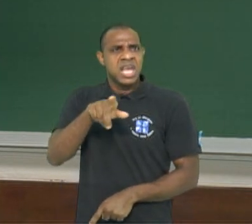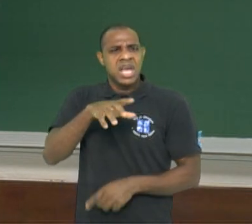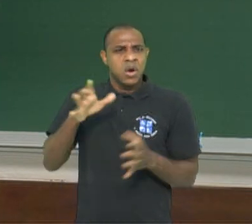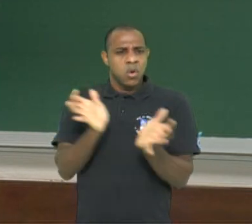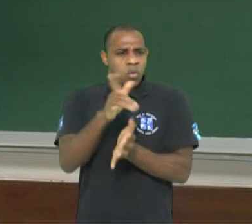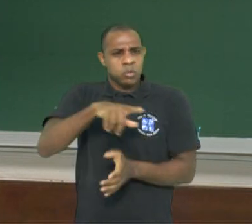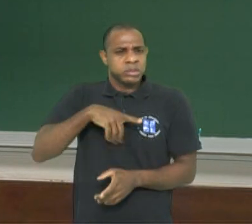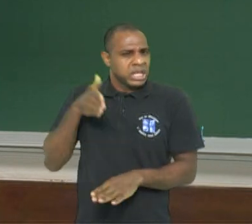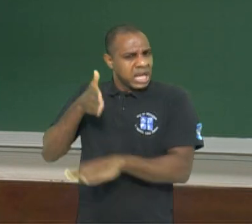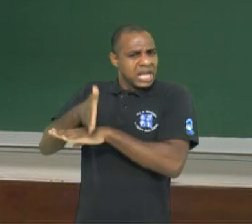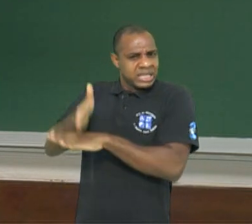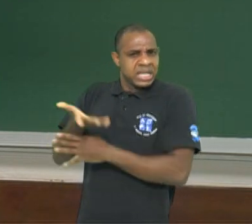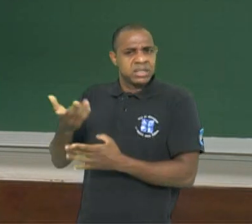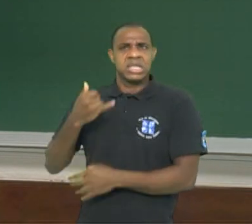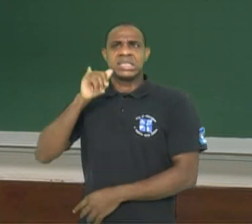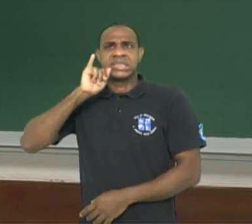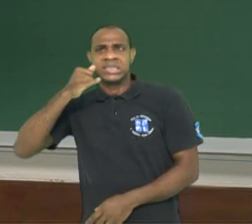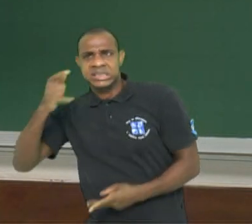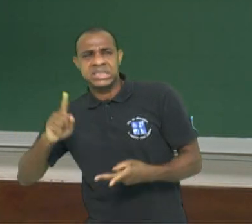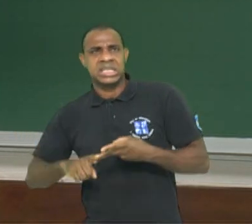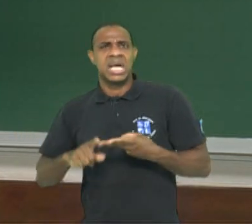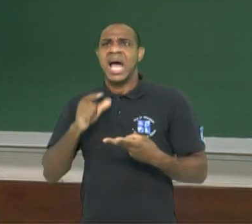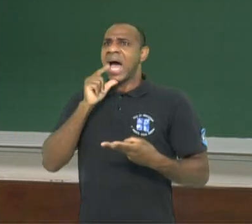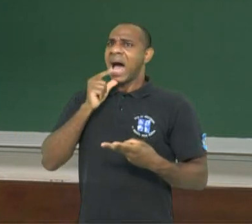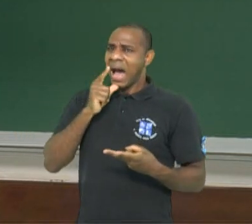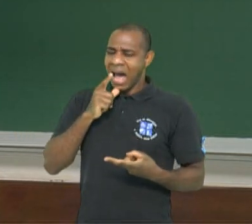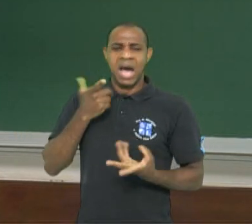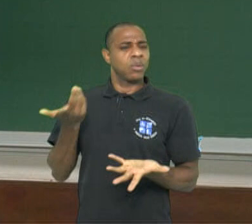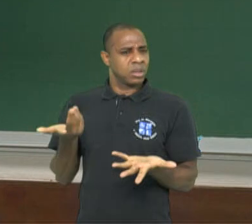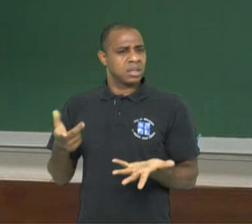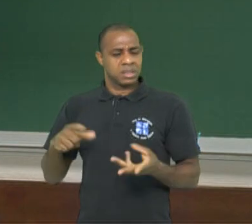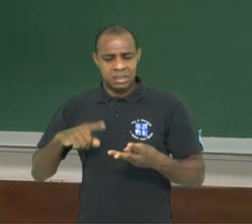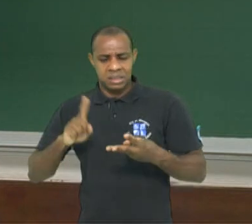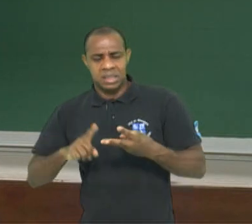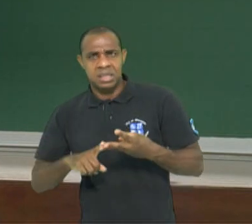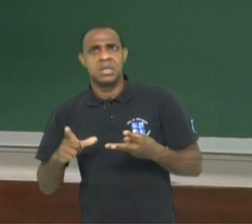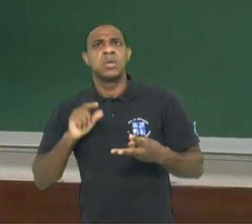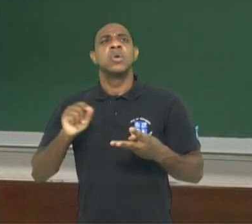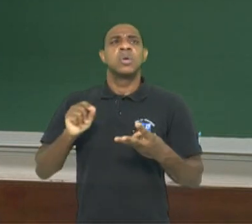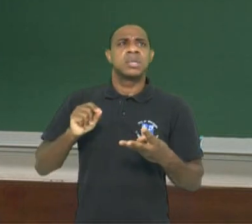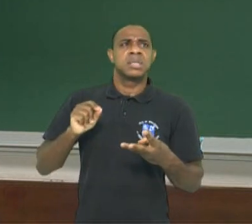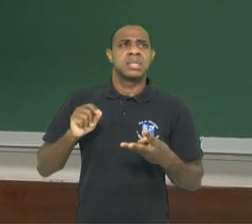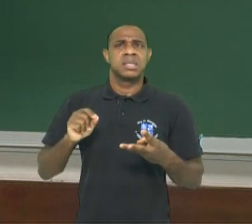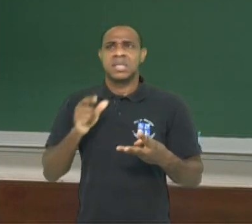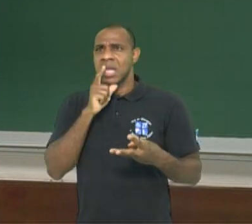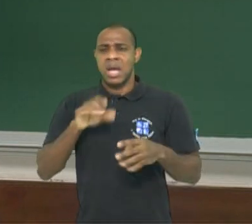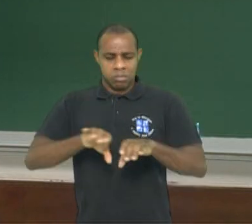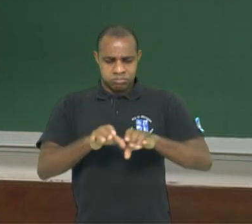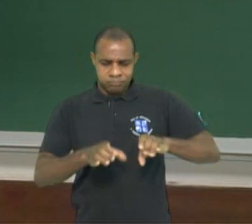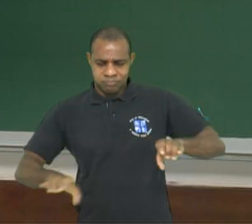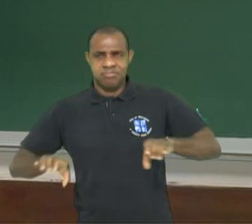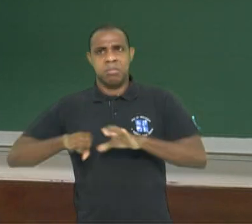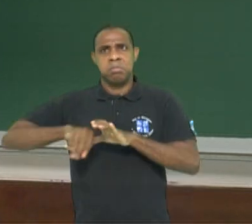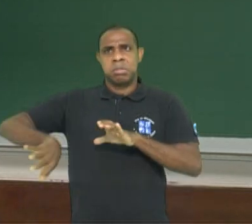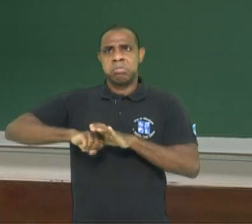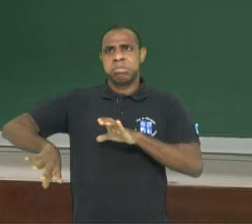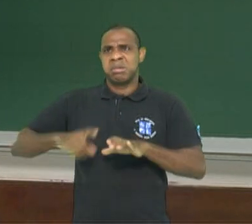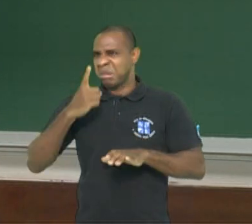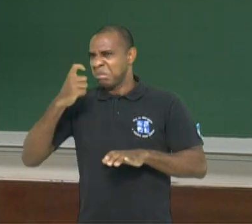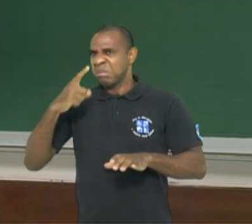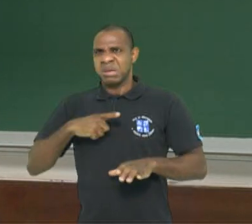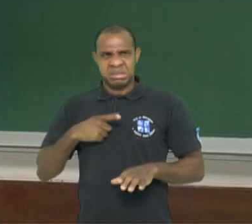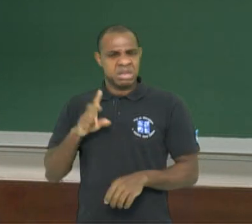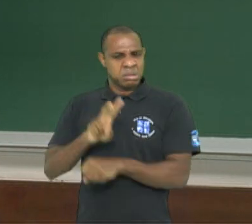de energia elétrica? A uma água tratada? A uma rede de tratamento de esgoto? Como será